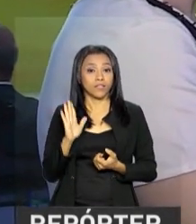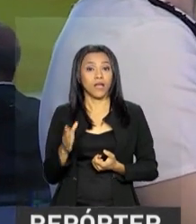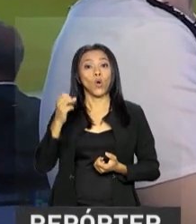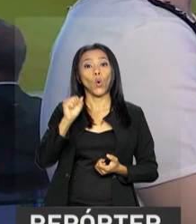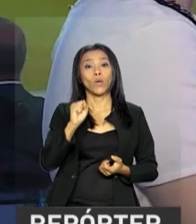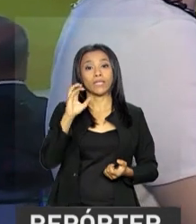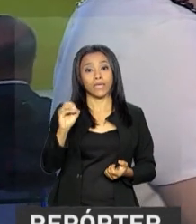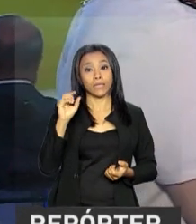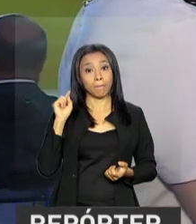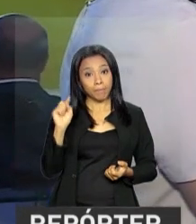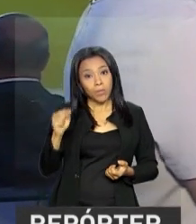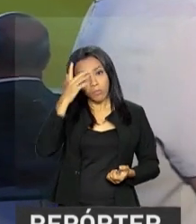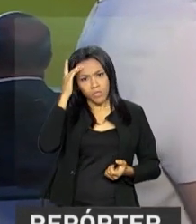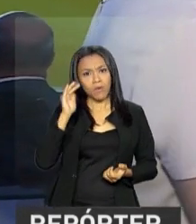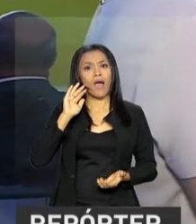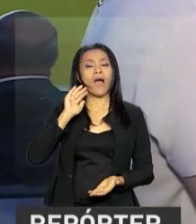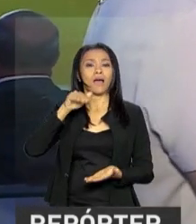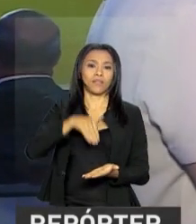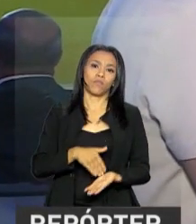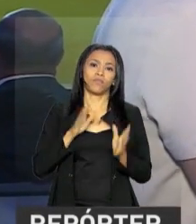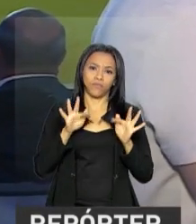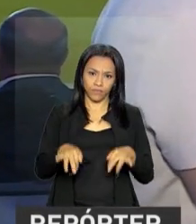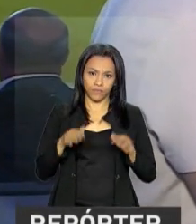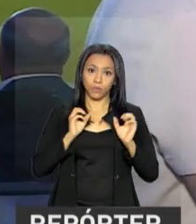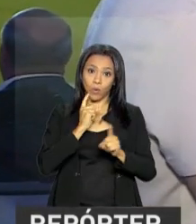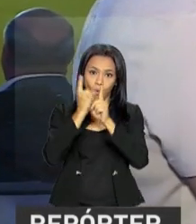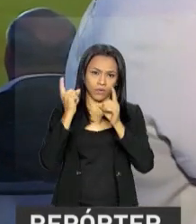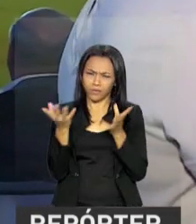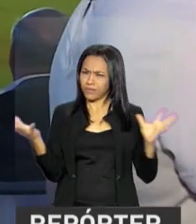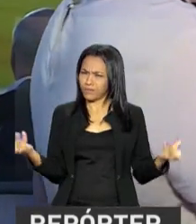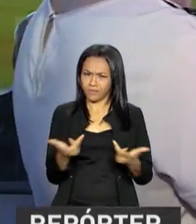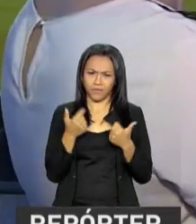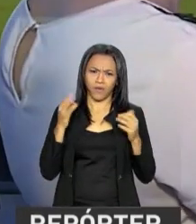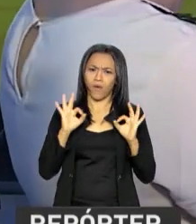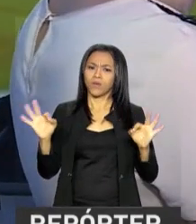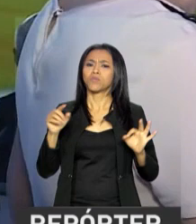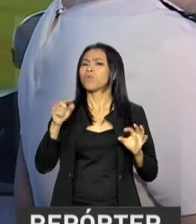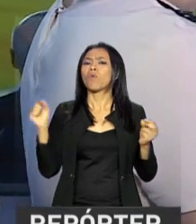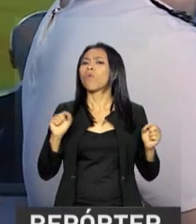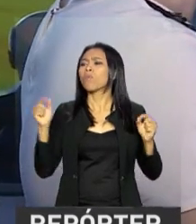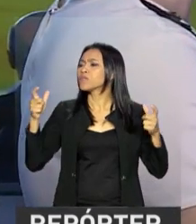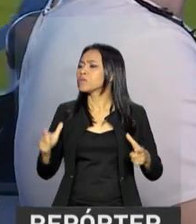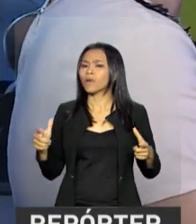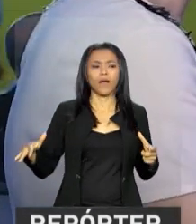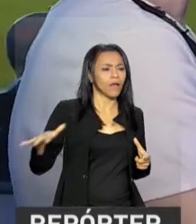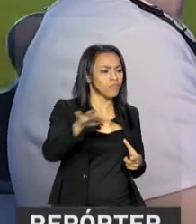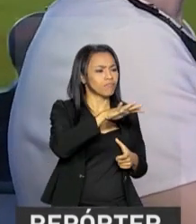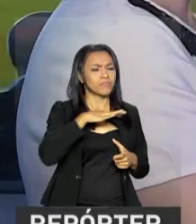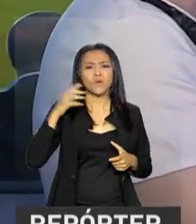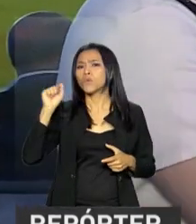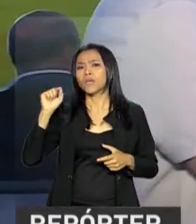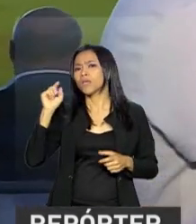de 80 mil pessoas até o final do fórum. Isso é muito bom, né? Excelente! Bom, fala um pouquinho do Espaço Brasil, né? O que as pessoas